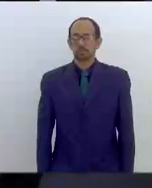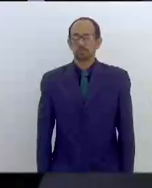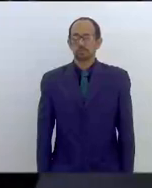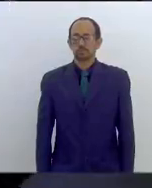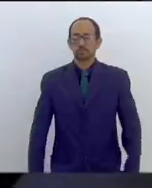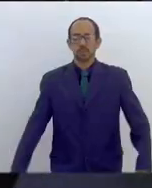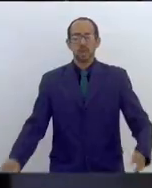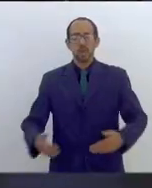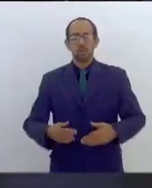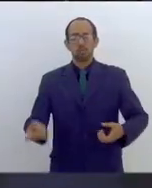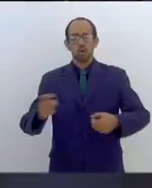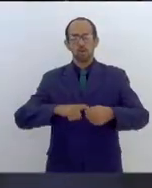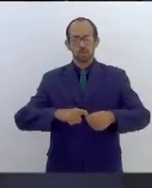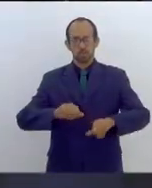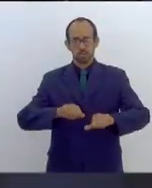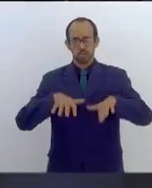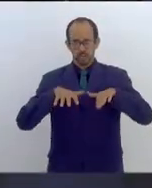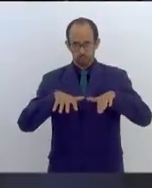Está reaberta a sessão.